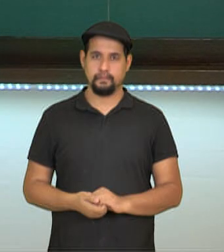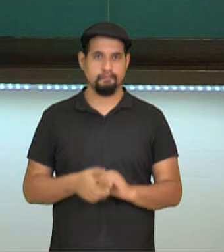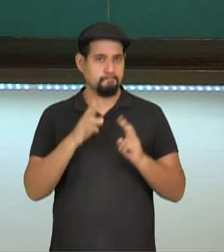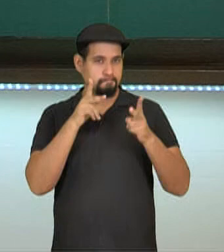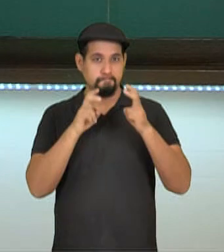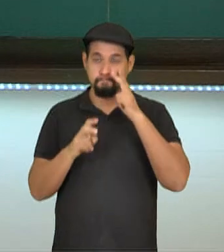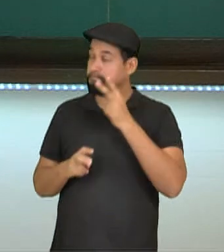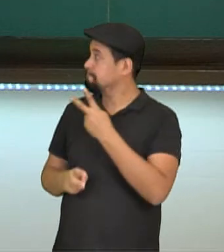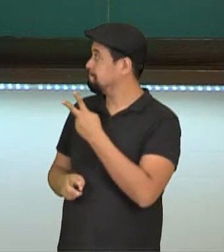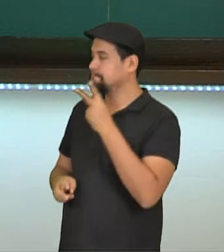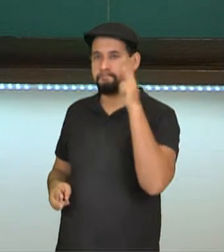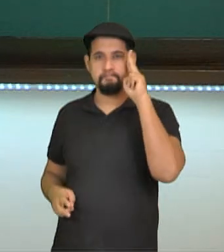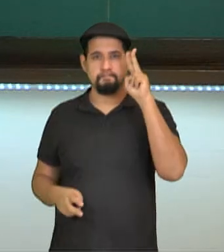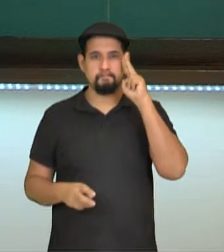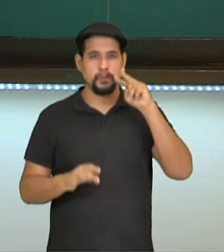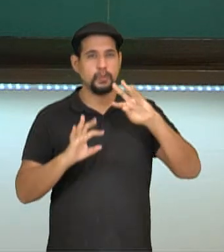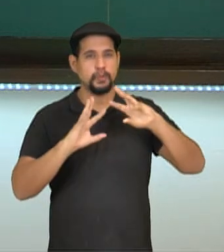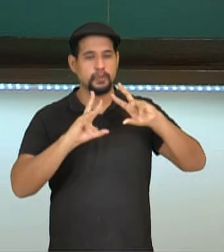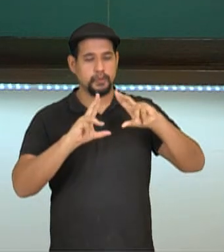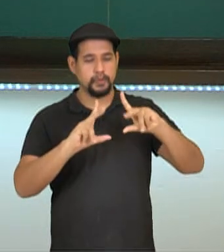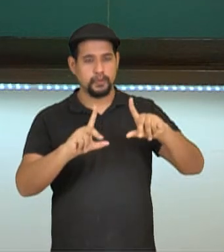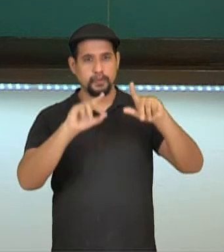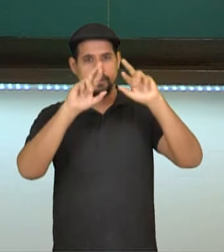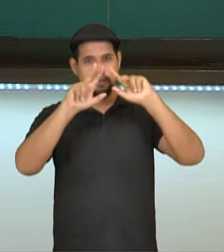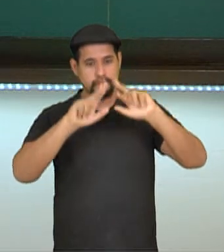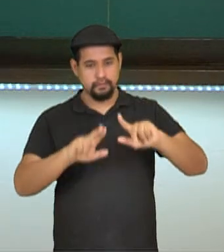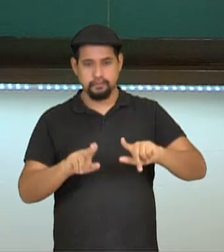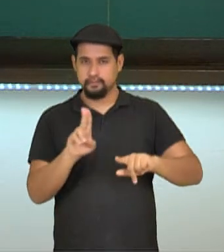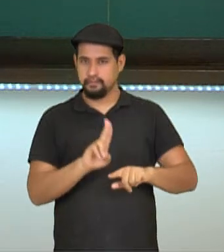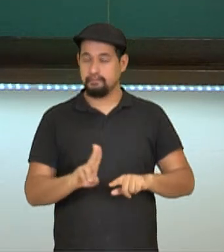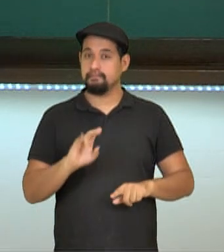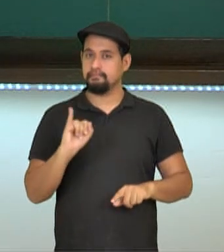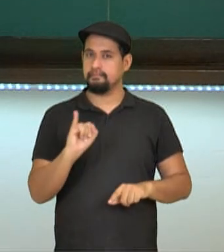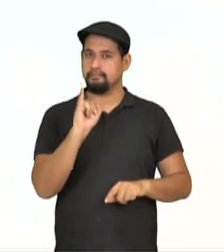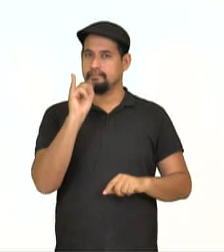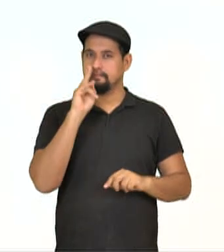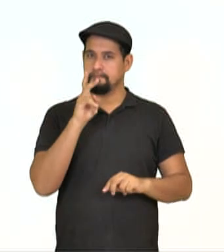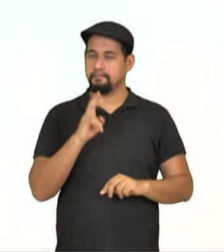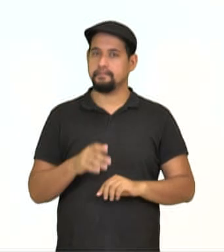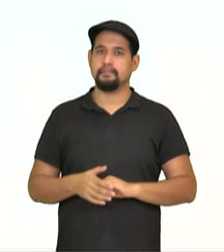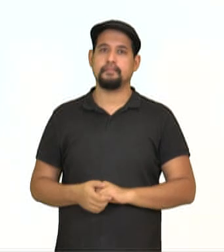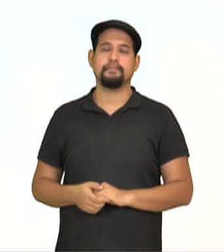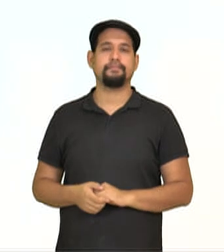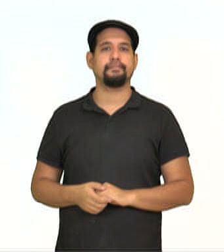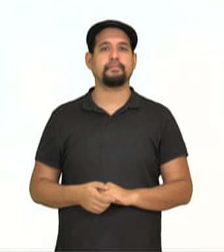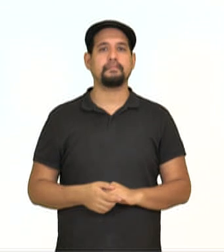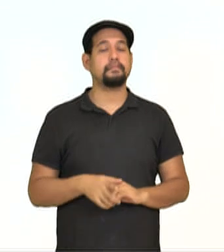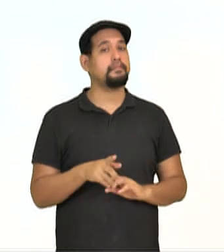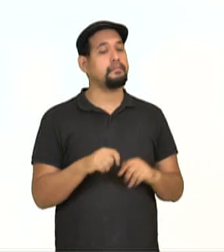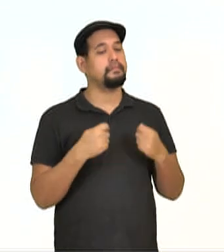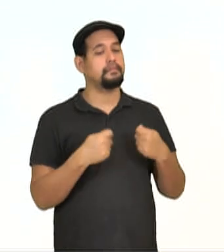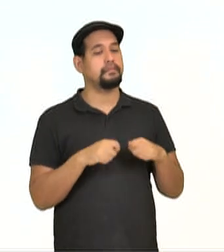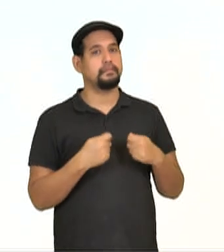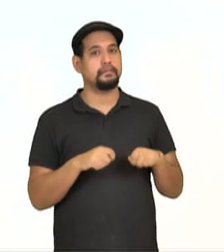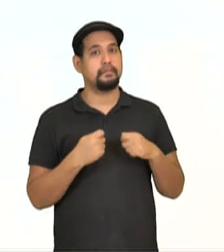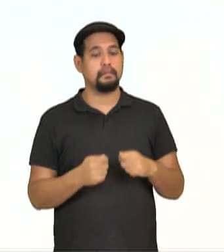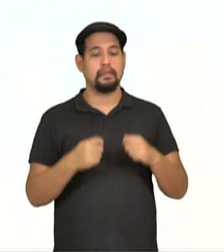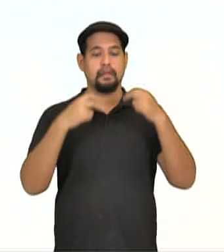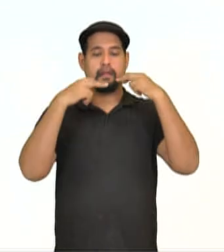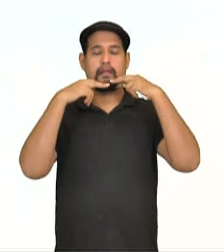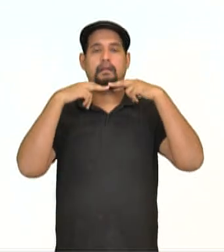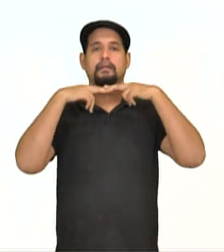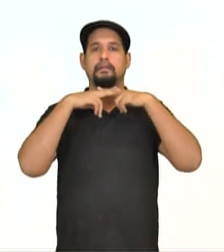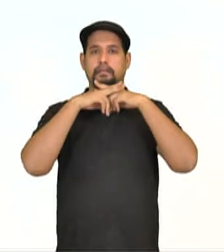Vamos ver se você lembrou de todos os equipamentos de segurança necessários? Então, olha só, você vai precisar do